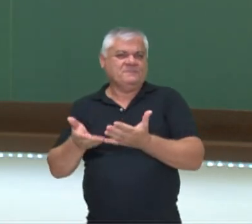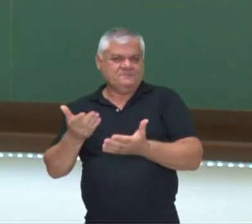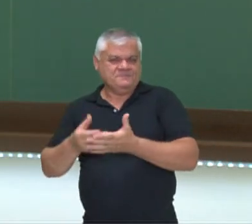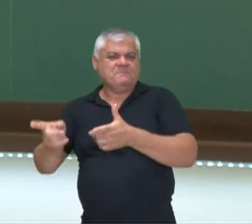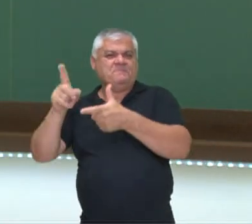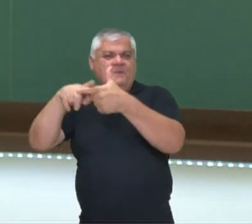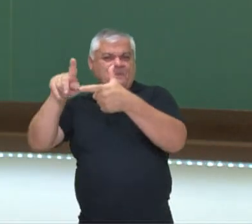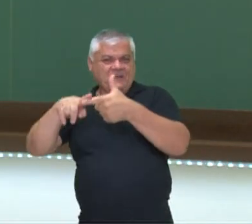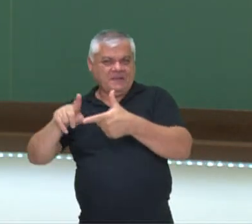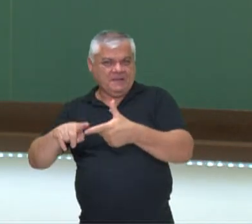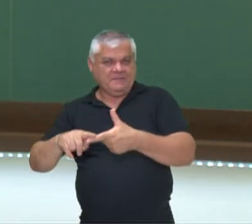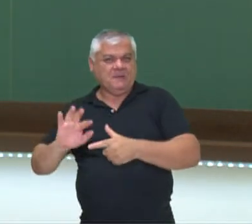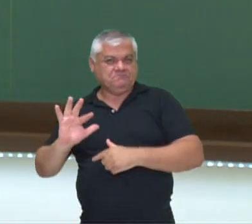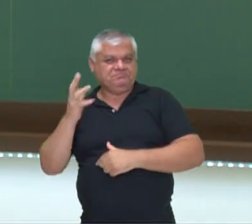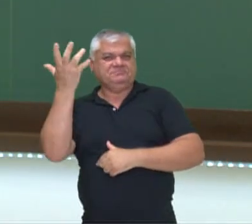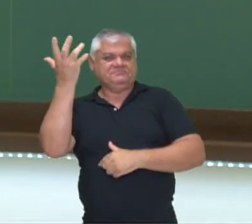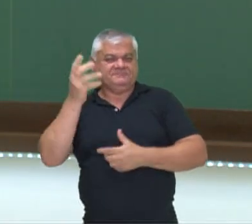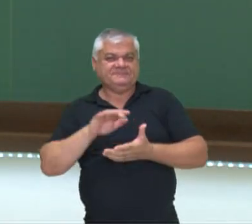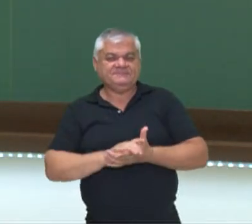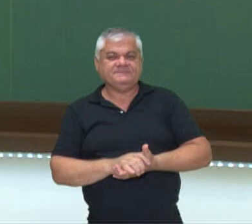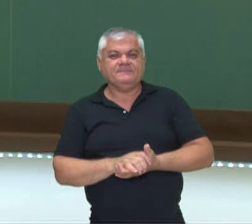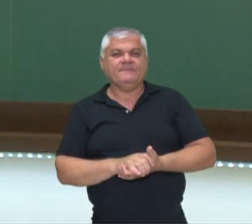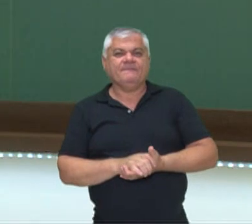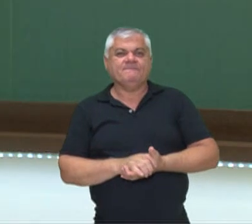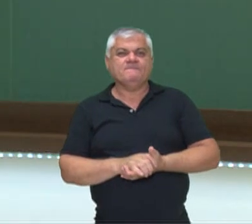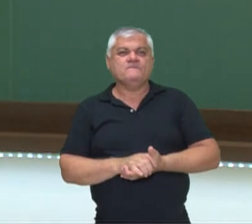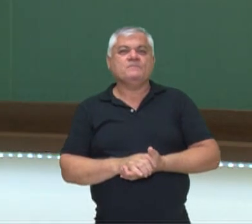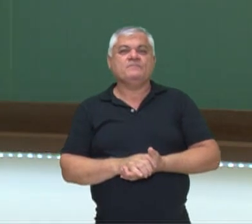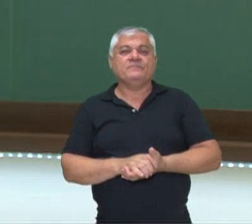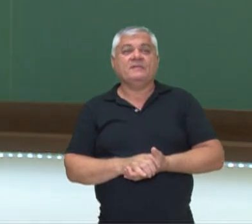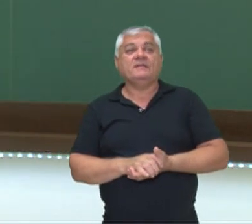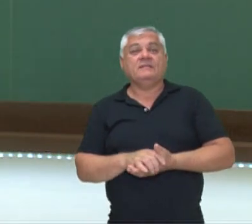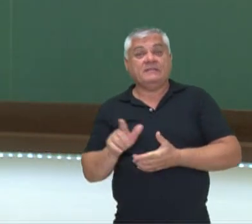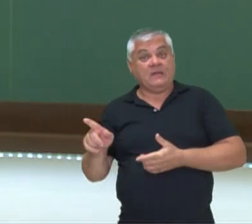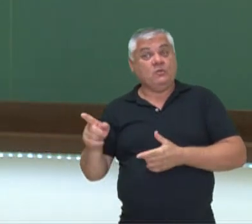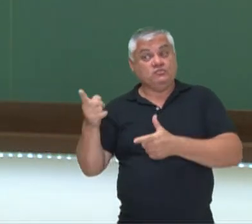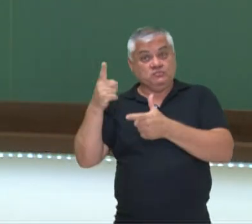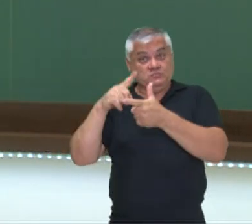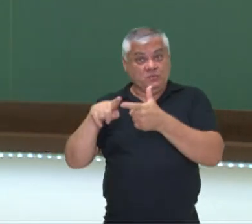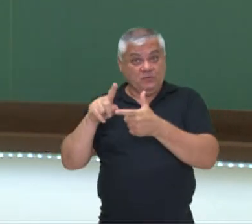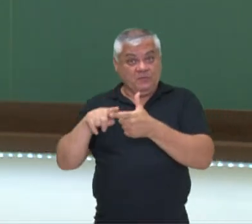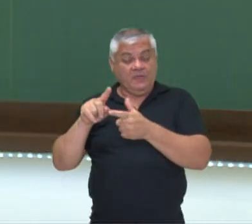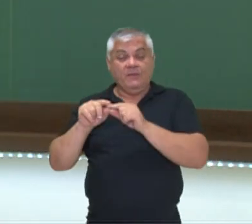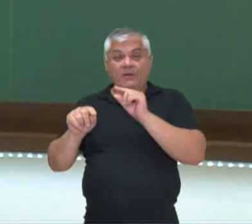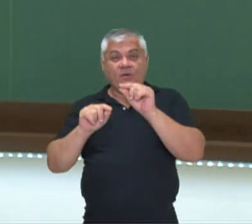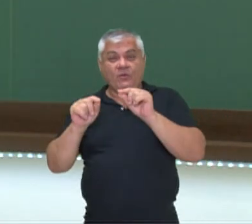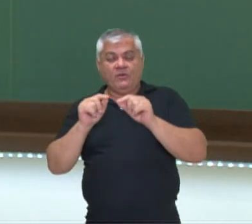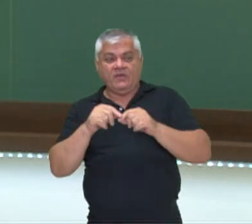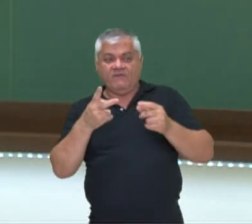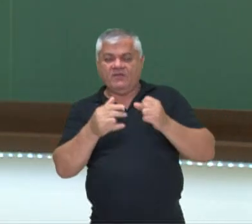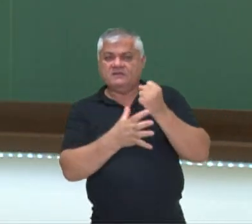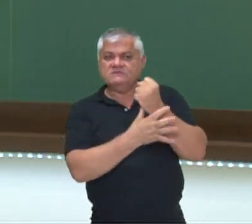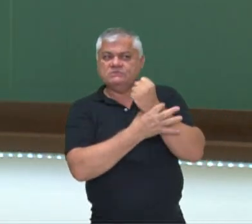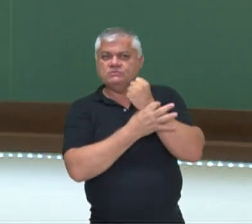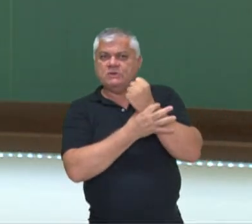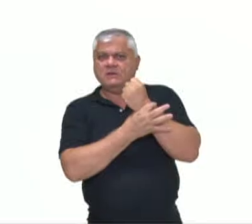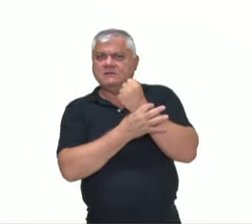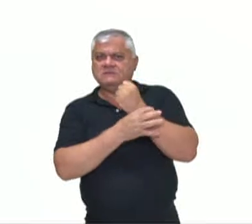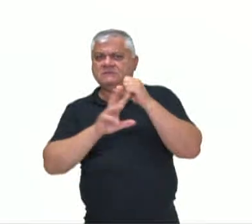problemas. Os problemas tenderam a observar principalmente a segurança